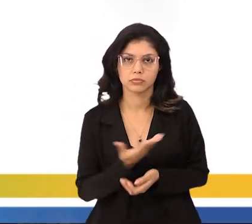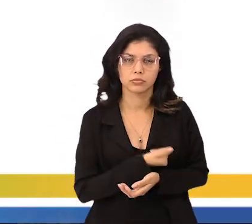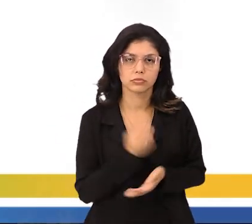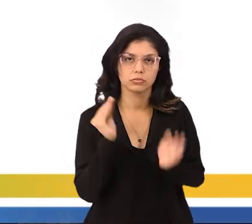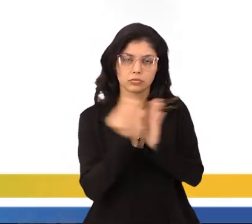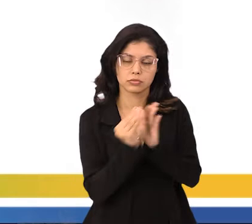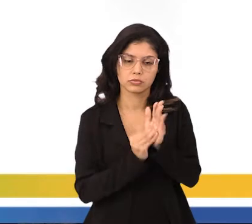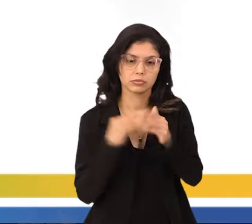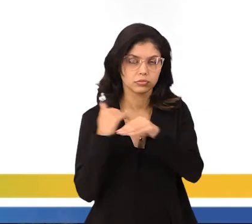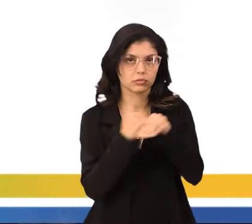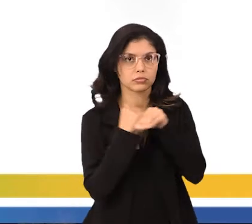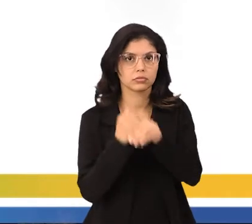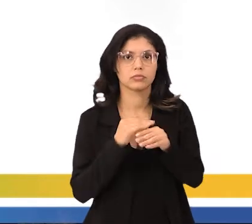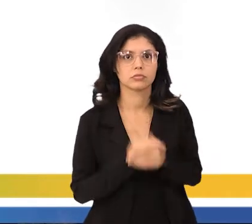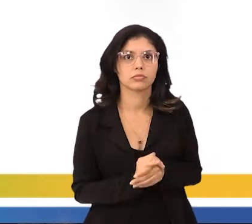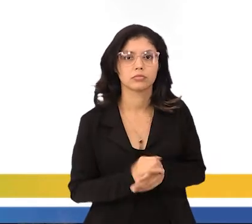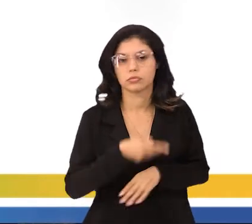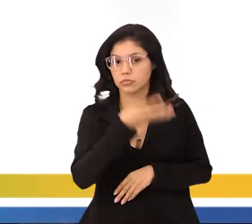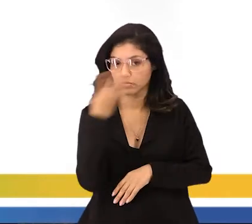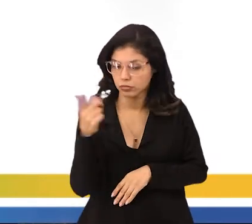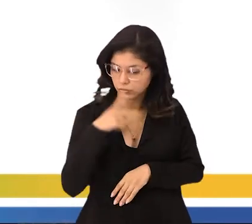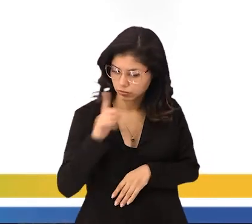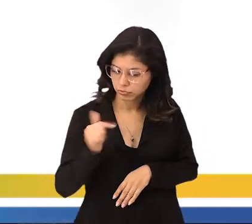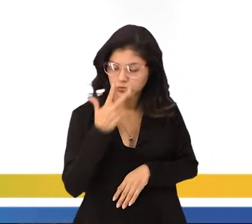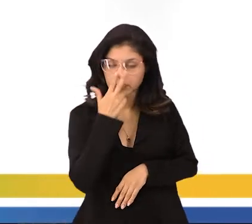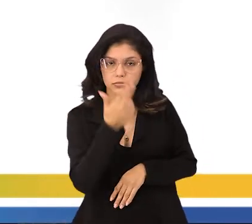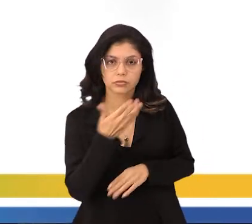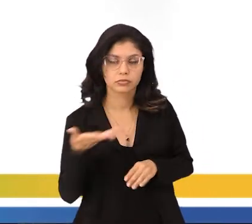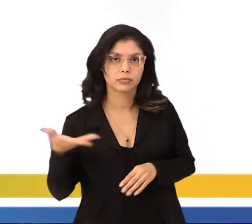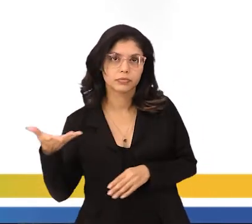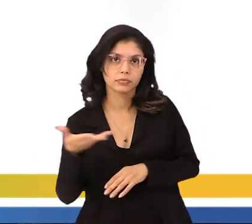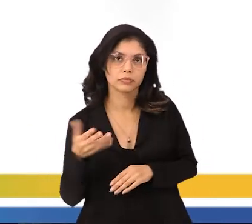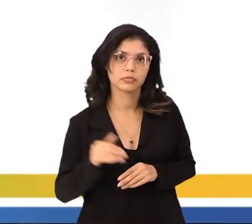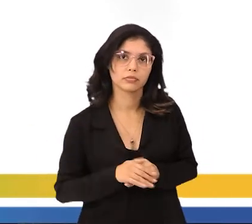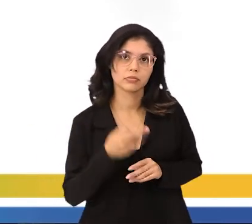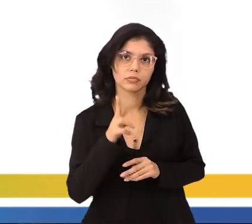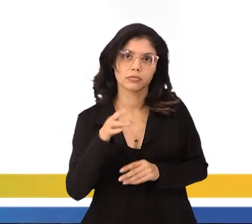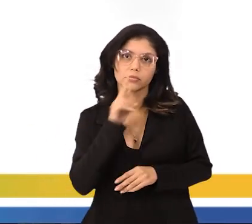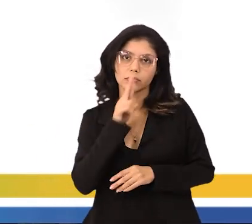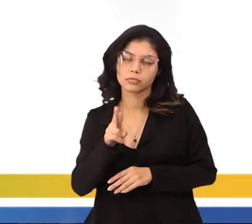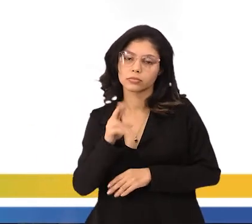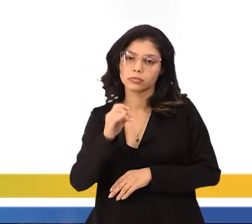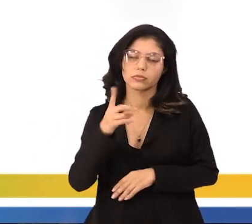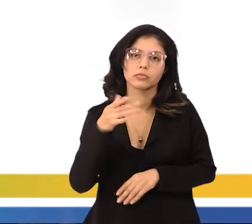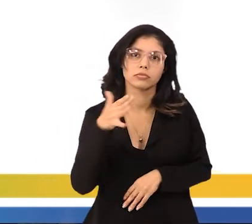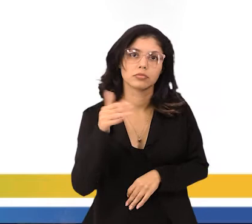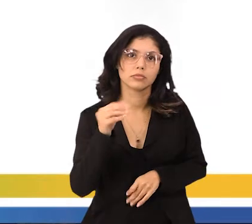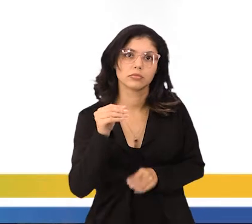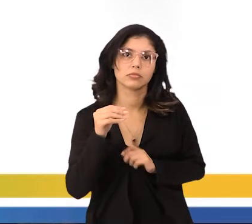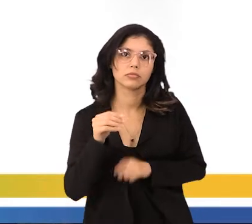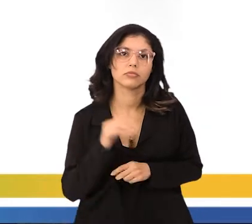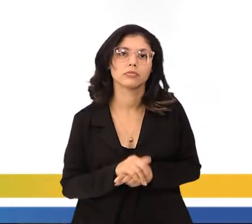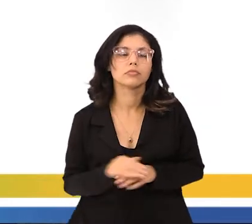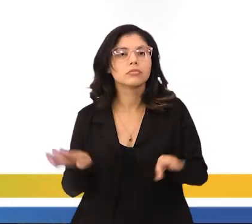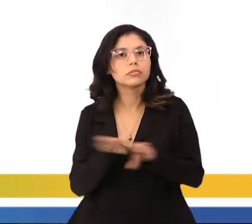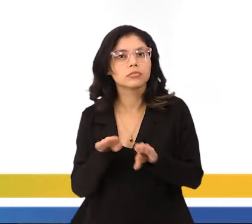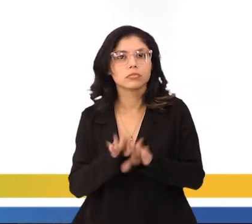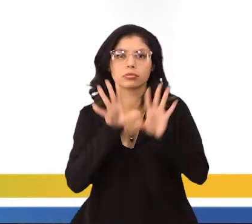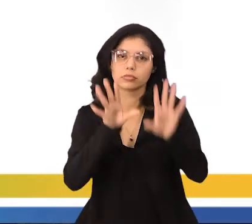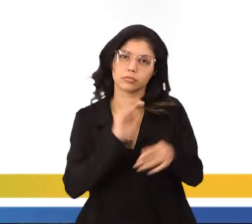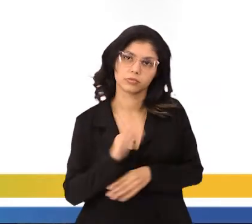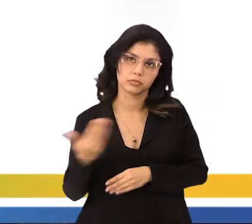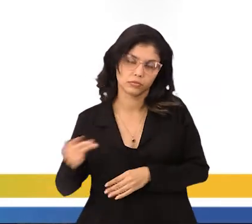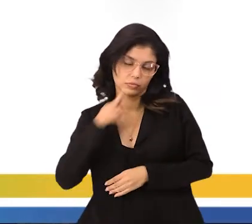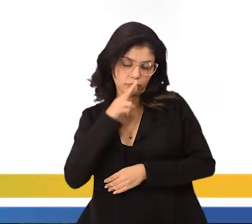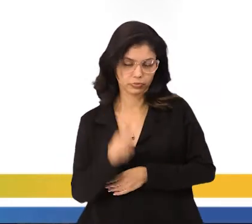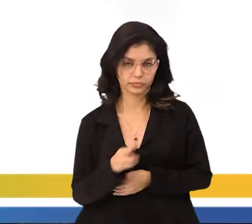O número de fatores iguais, quantas vezes aparecer a base, em outras palavras, e a potência é o resultado dessa operação, né? E quando